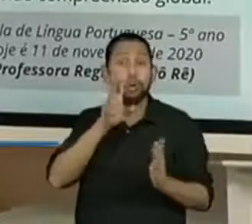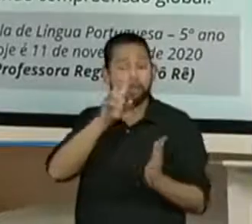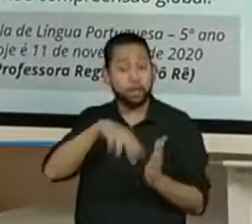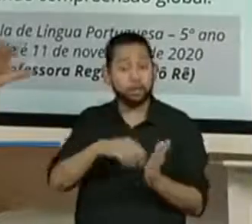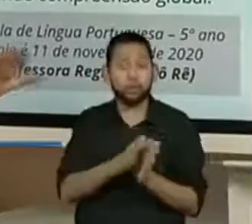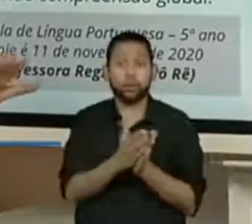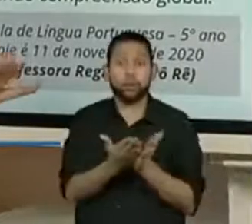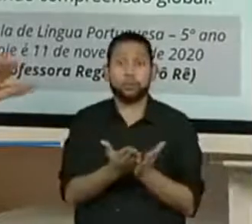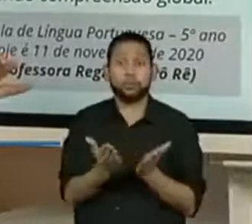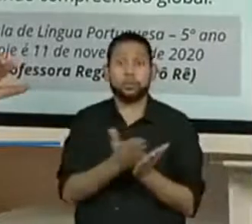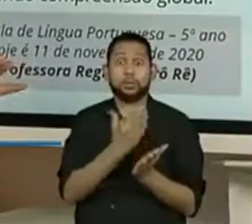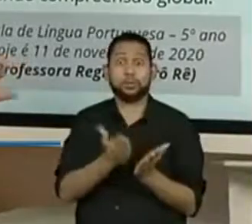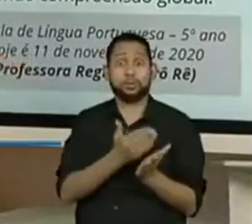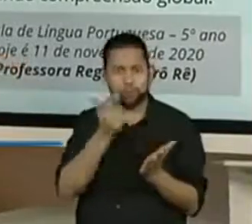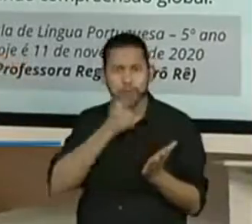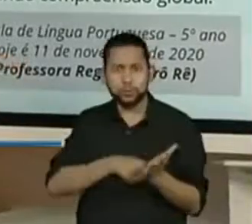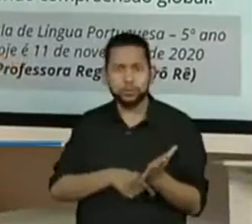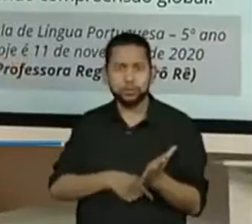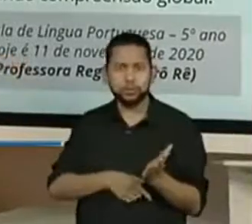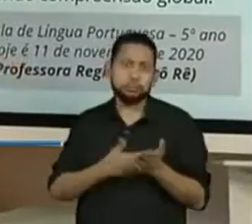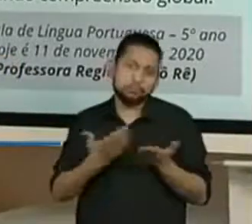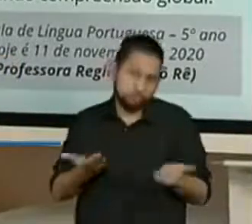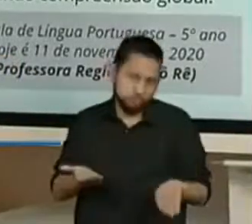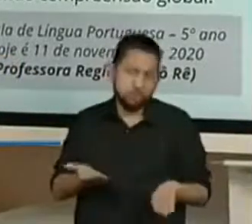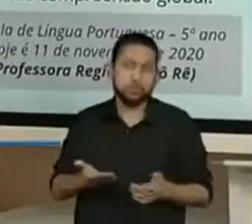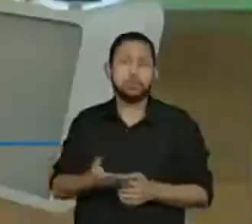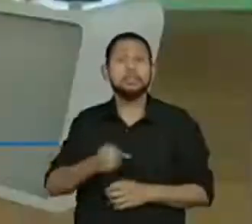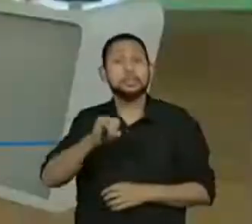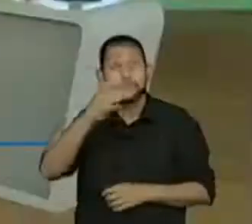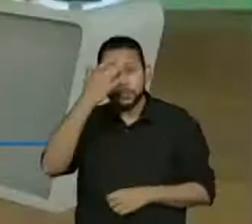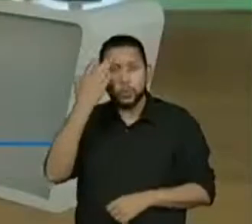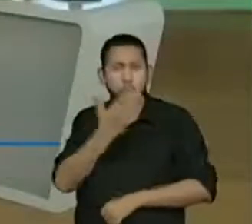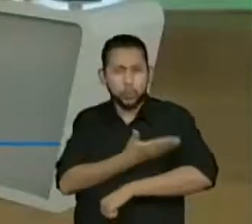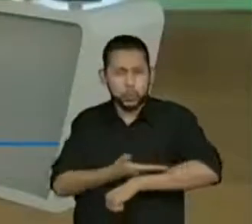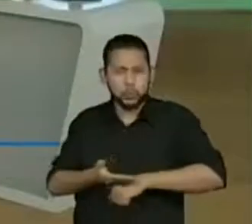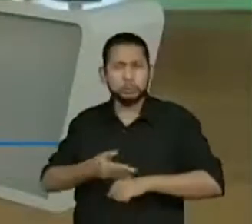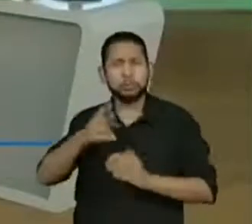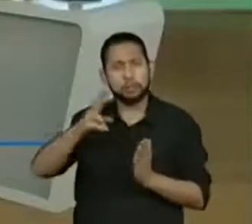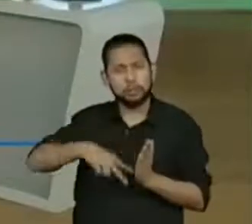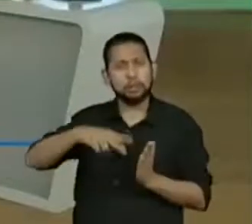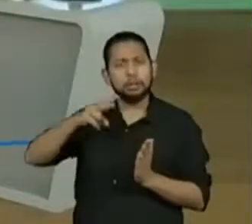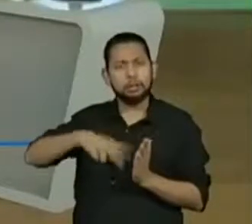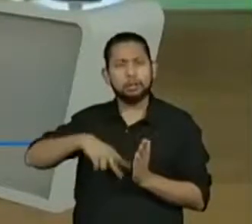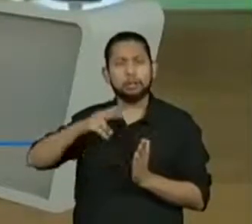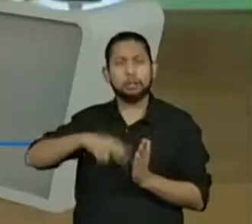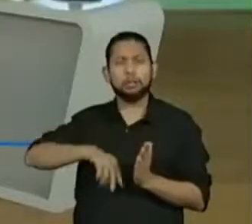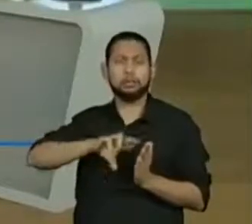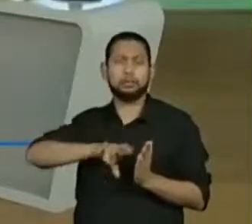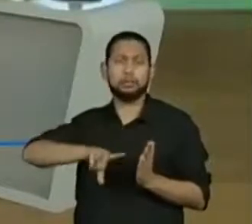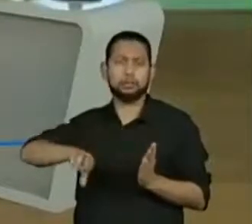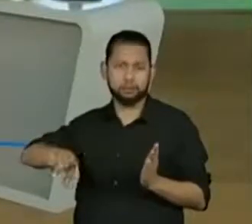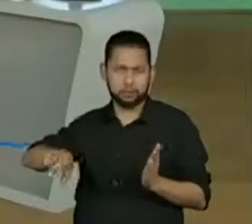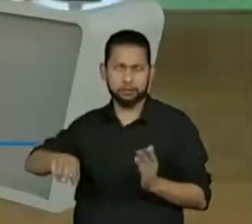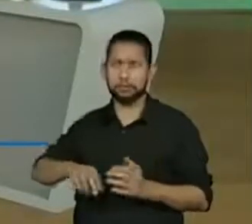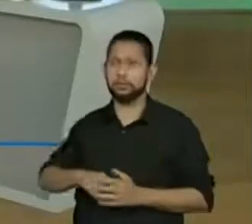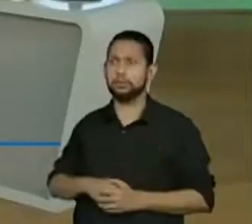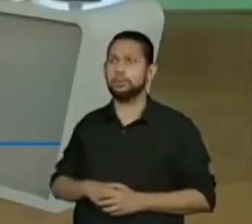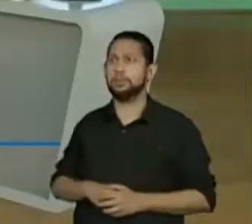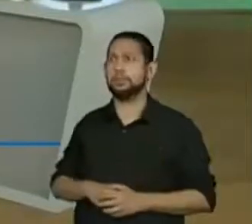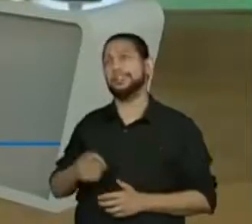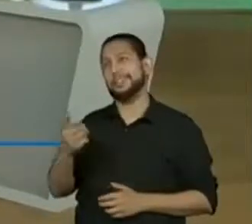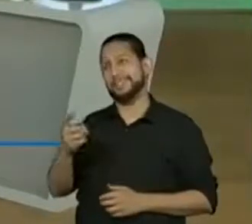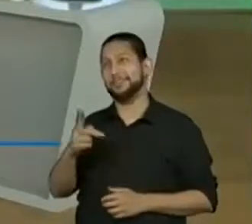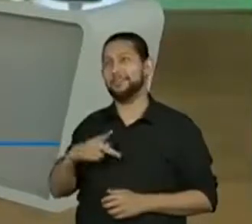pelo menos com mais de dois poemas coisas assim quem tem esse a diretora ó pro Ariane e